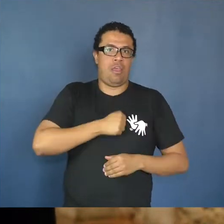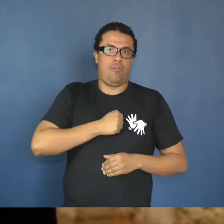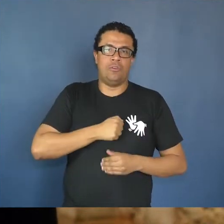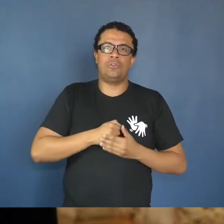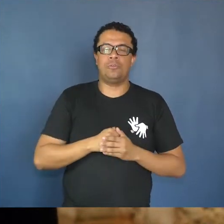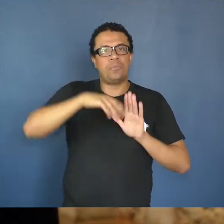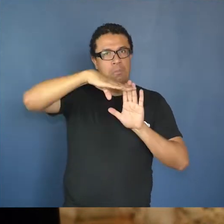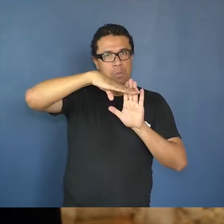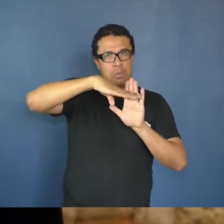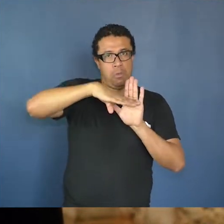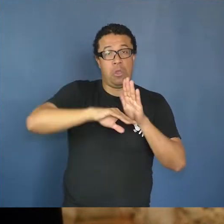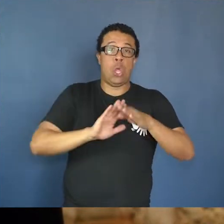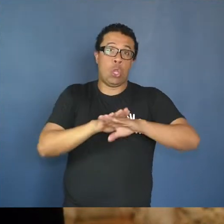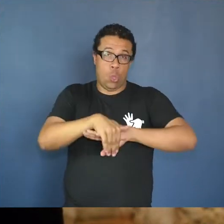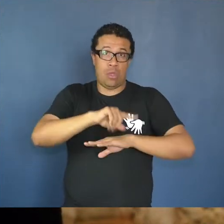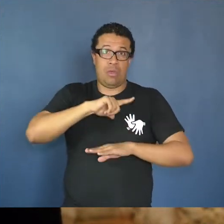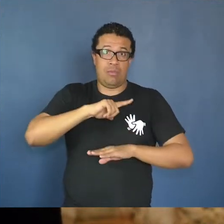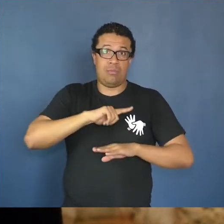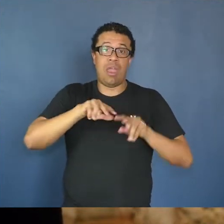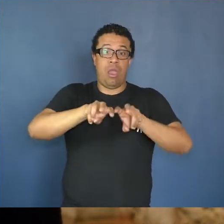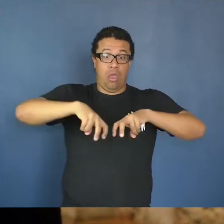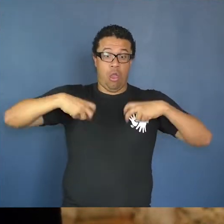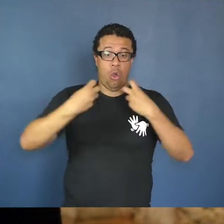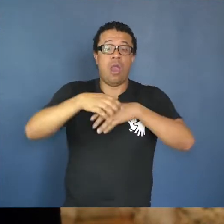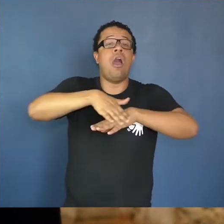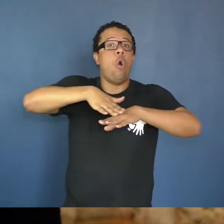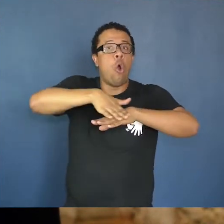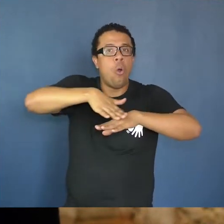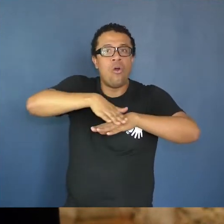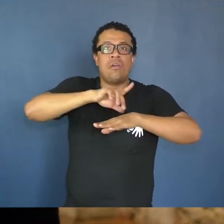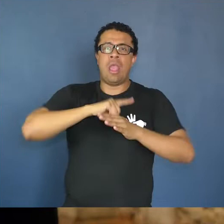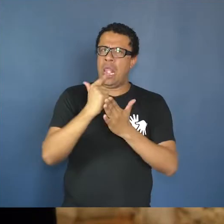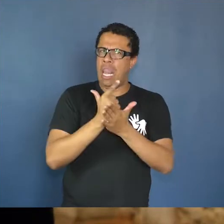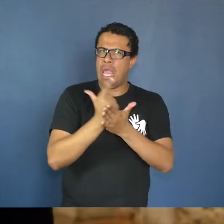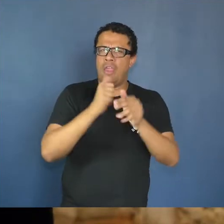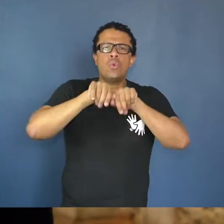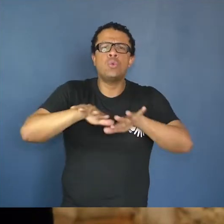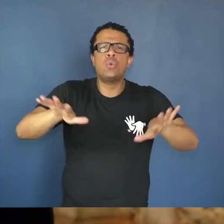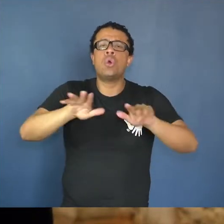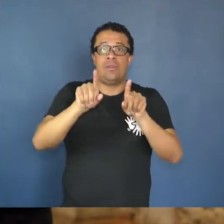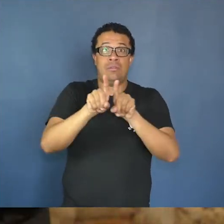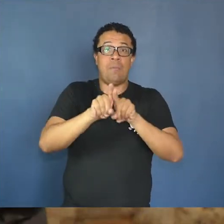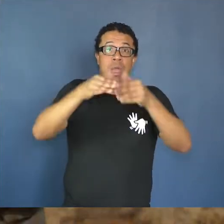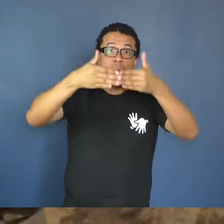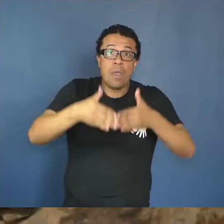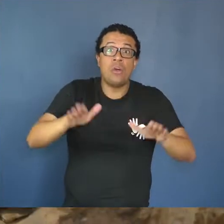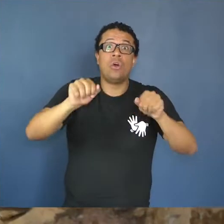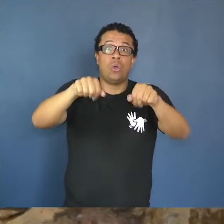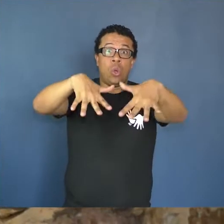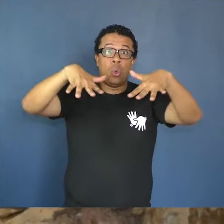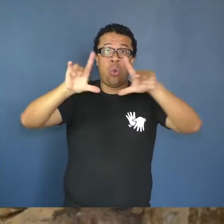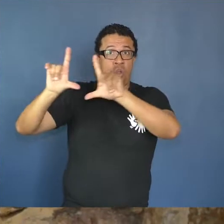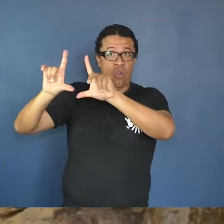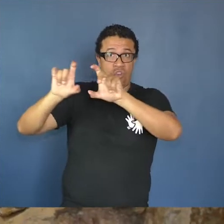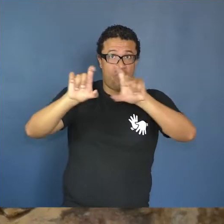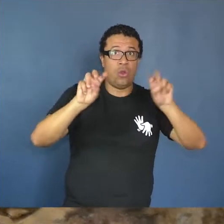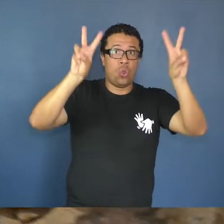com roda de conversa, lançamento de livros e abertura da exposição fotográfica Semente da Terra Maturada.